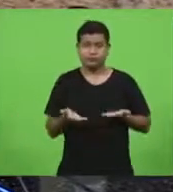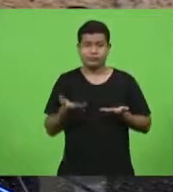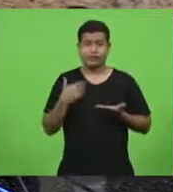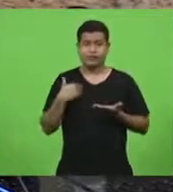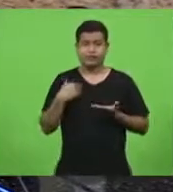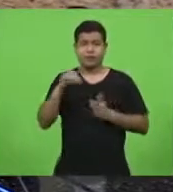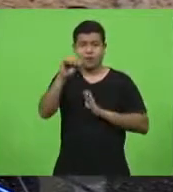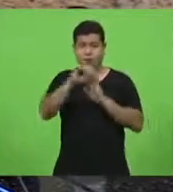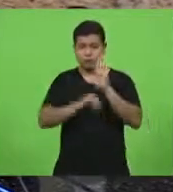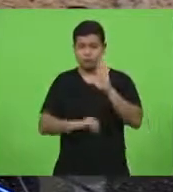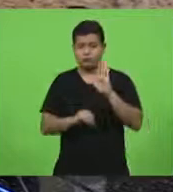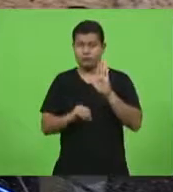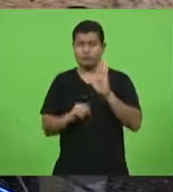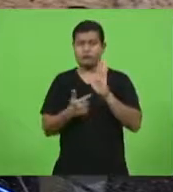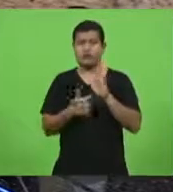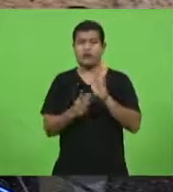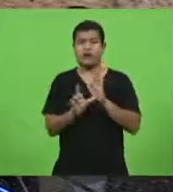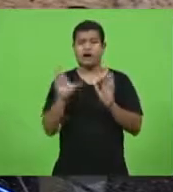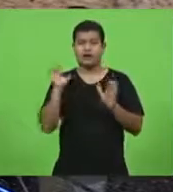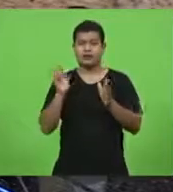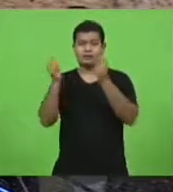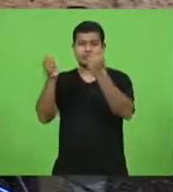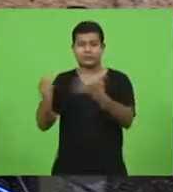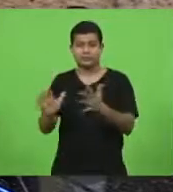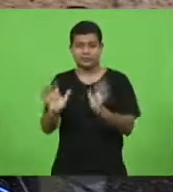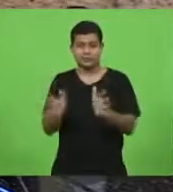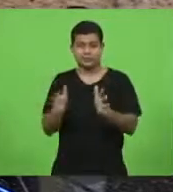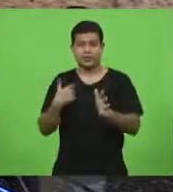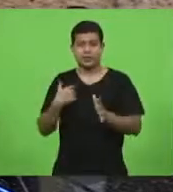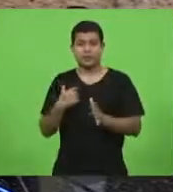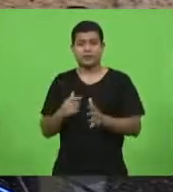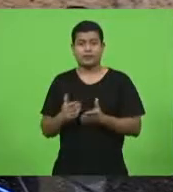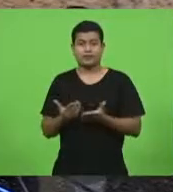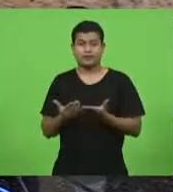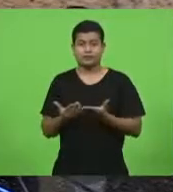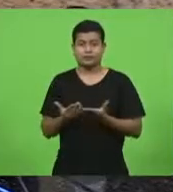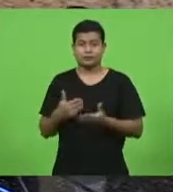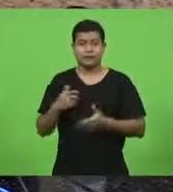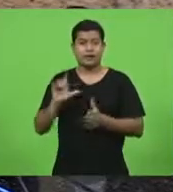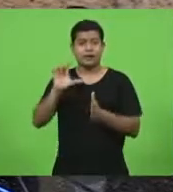ofício. Posteriormente, outro proponente